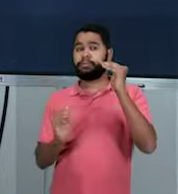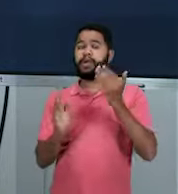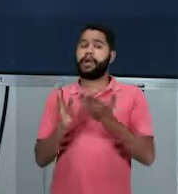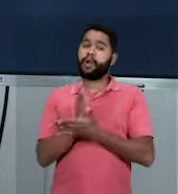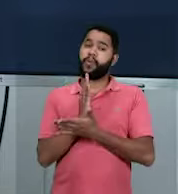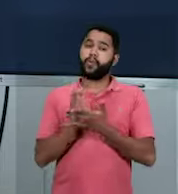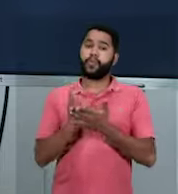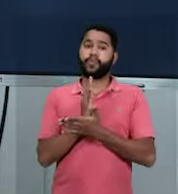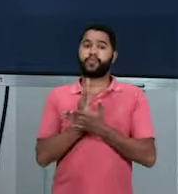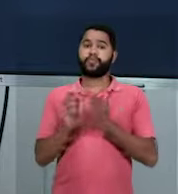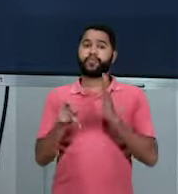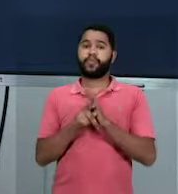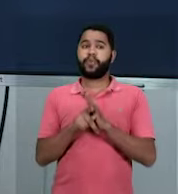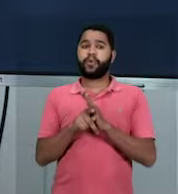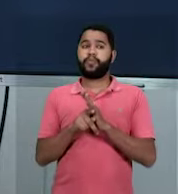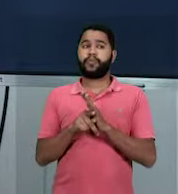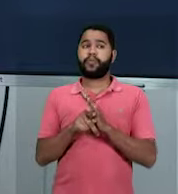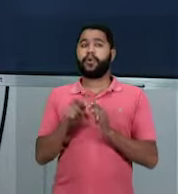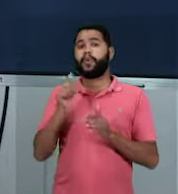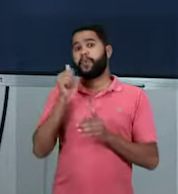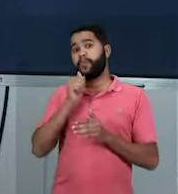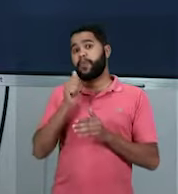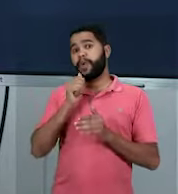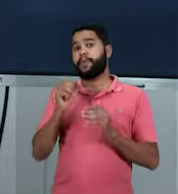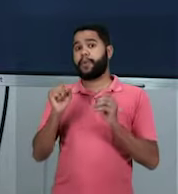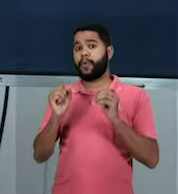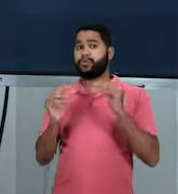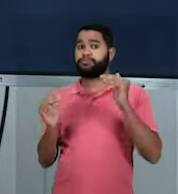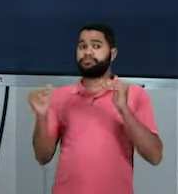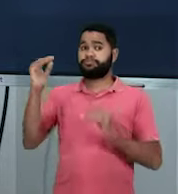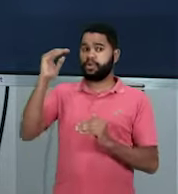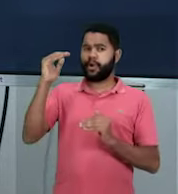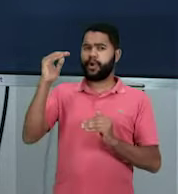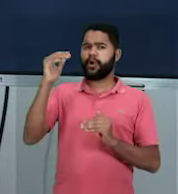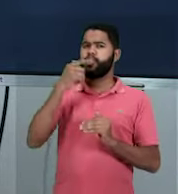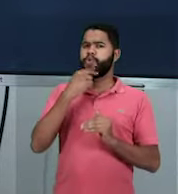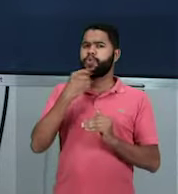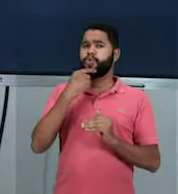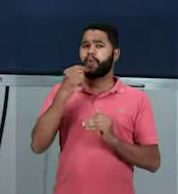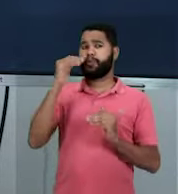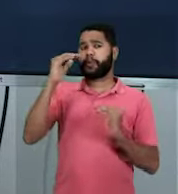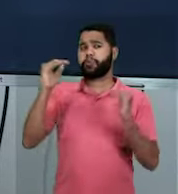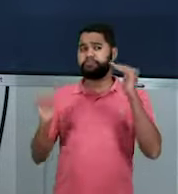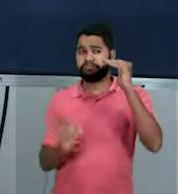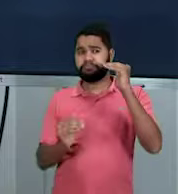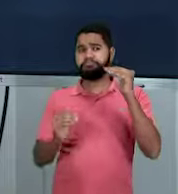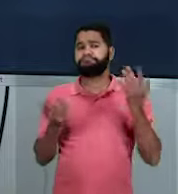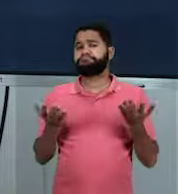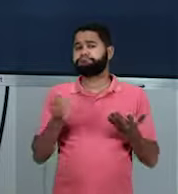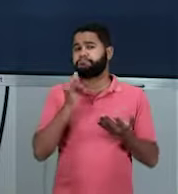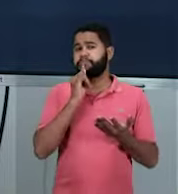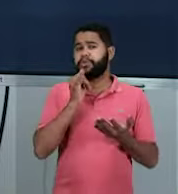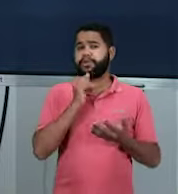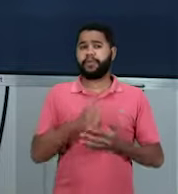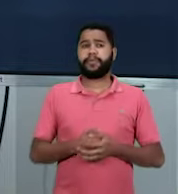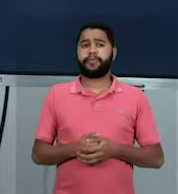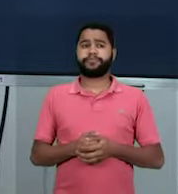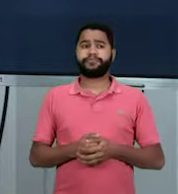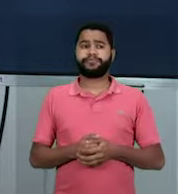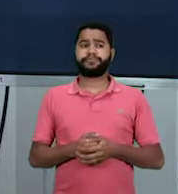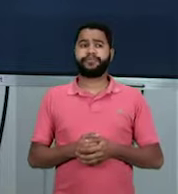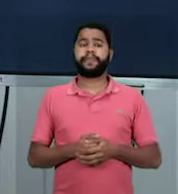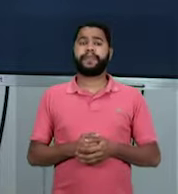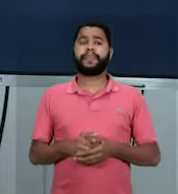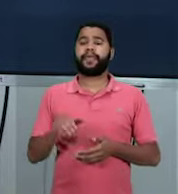casos, dominante na mulher e recessiva no homem. Mas espera aí, Vinícius, como assim? Exemplo, a calvície. Olha